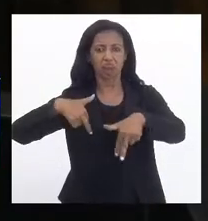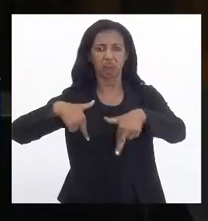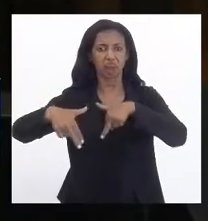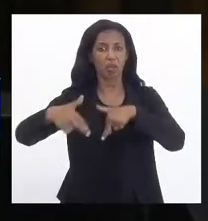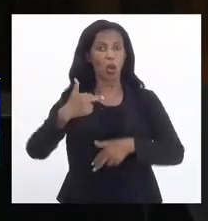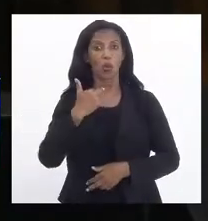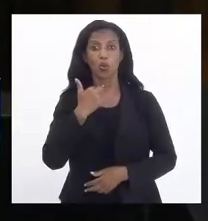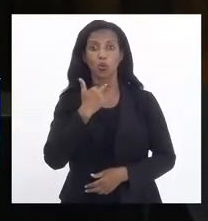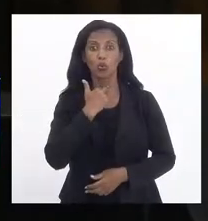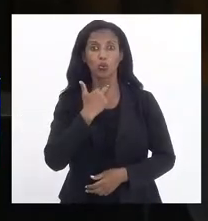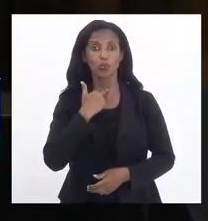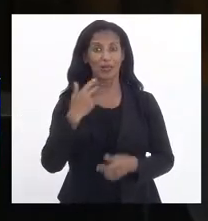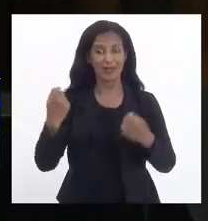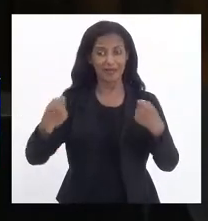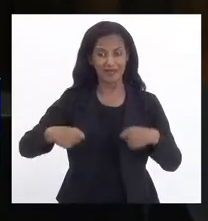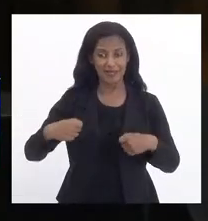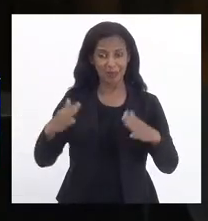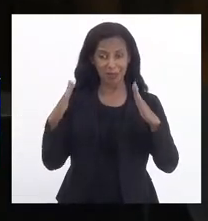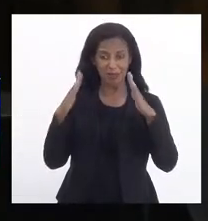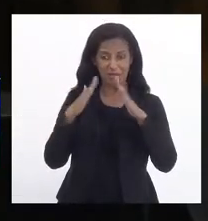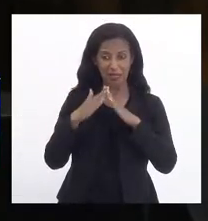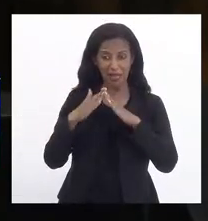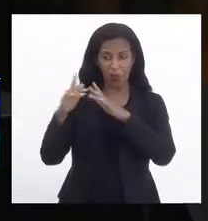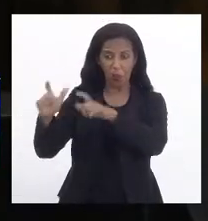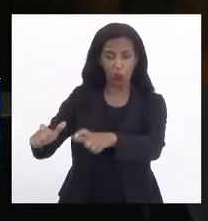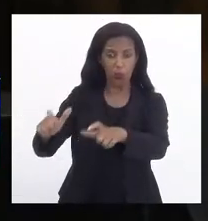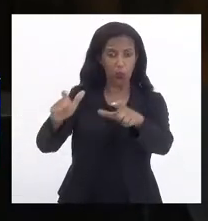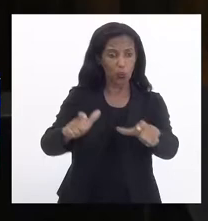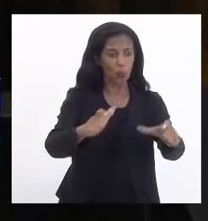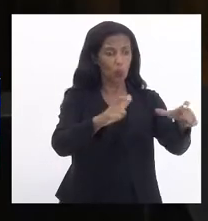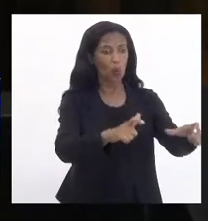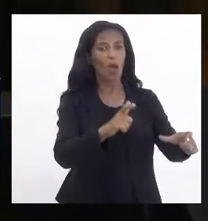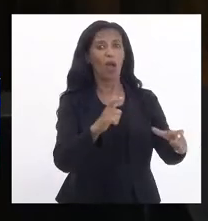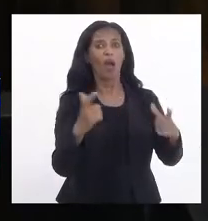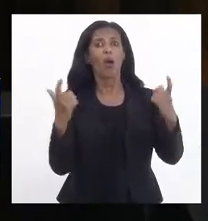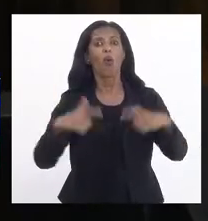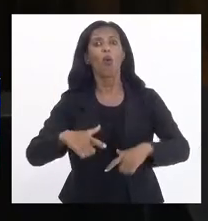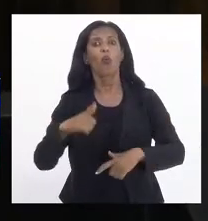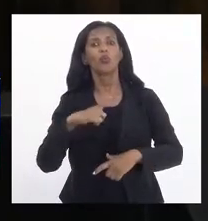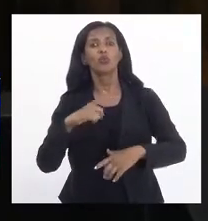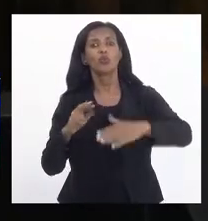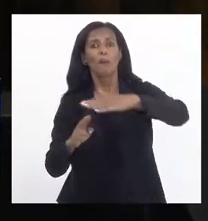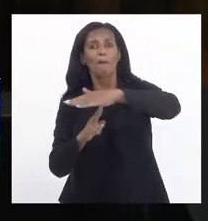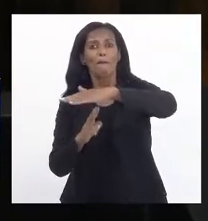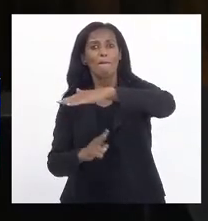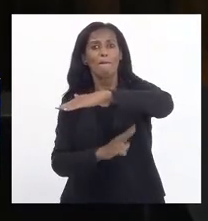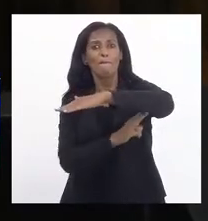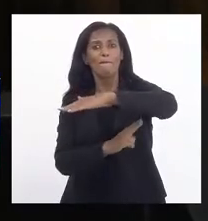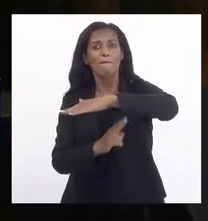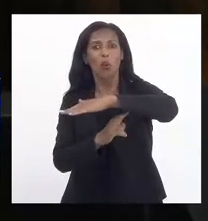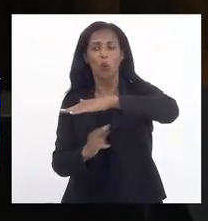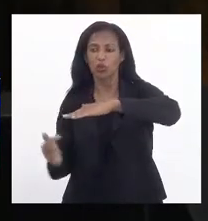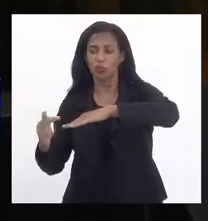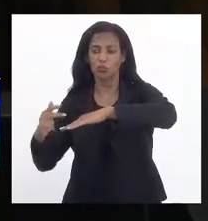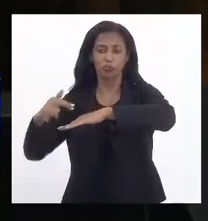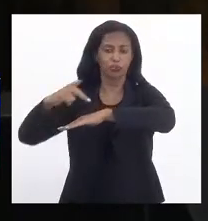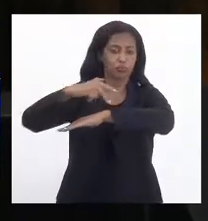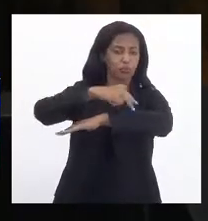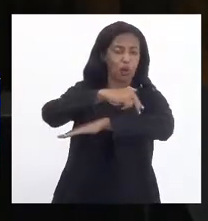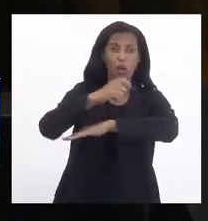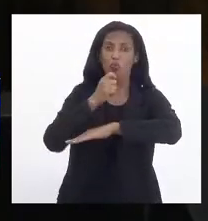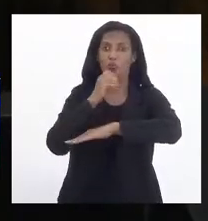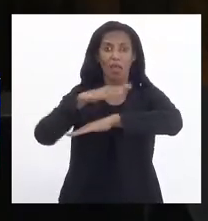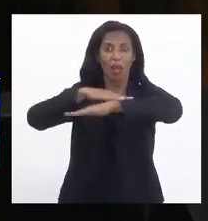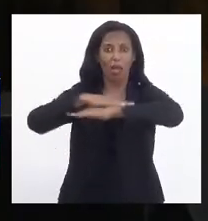o caminho necessário para chegar em algum lugar, aonde tinha essa ponte que fazia esse elo direto, agora eles precisam dar uma volta